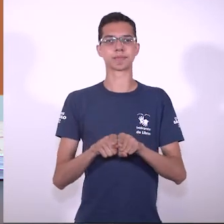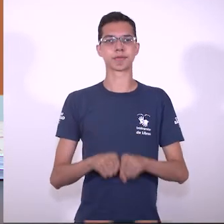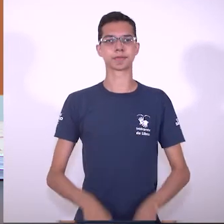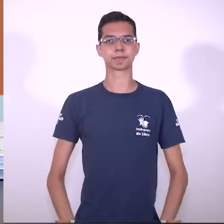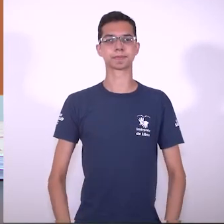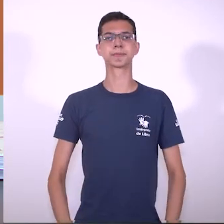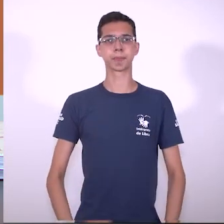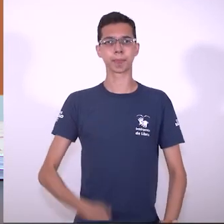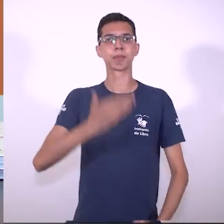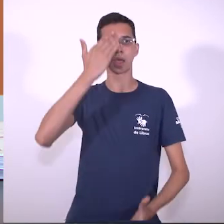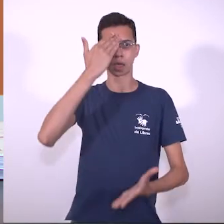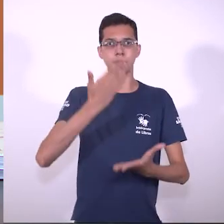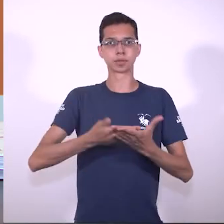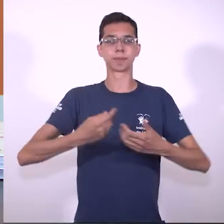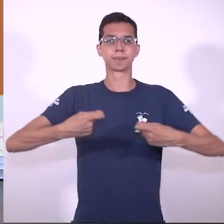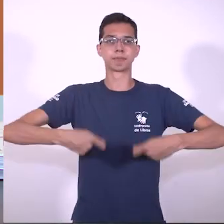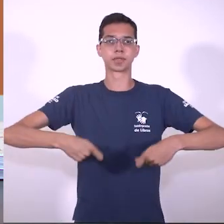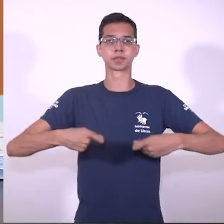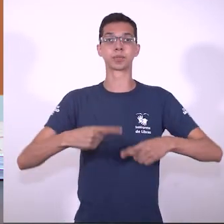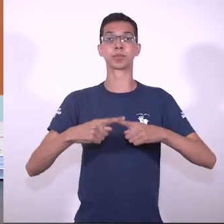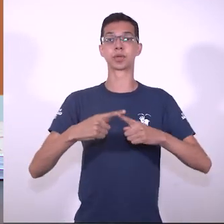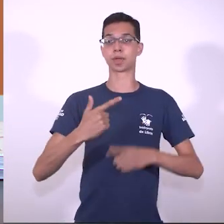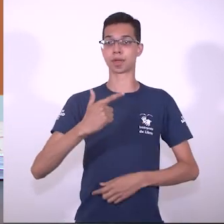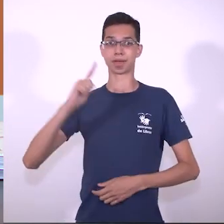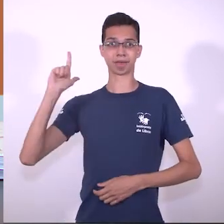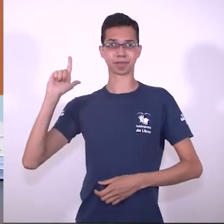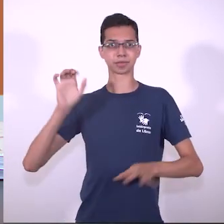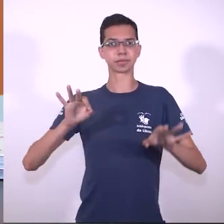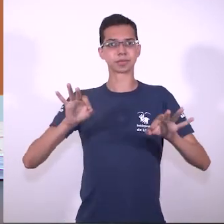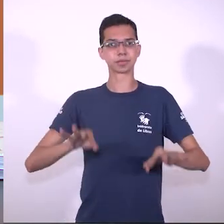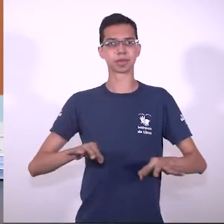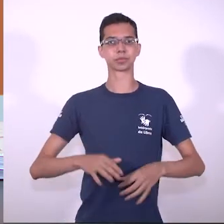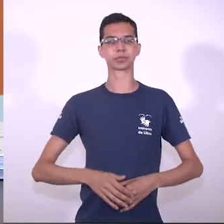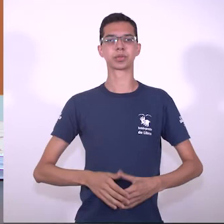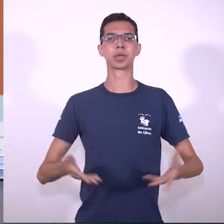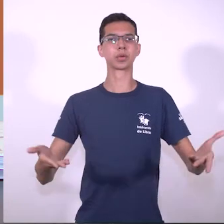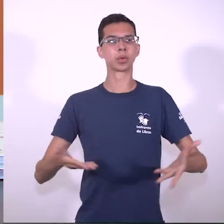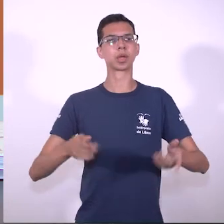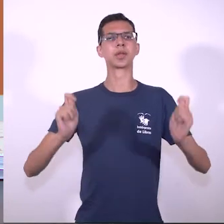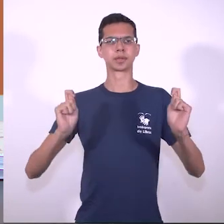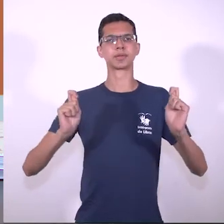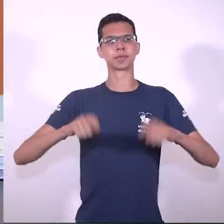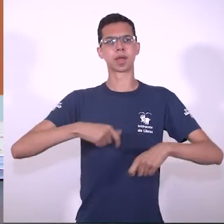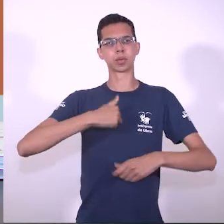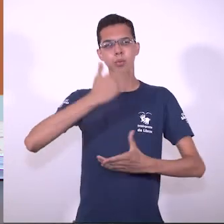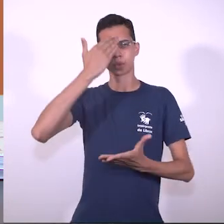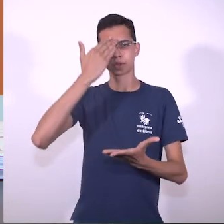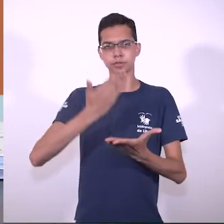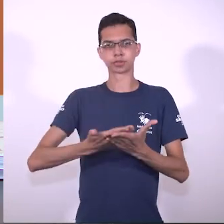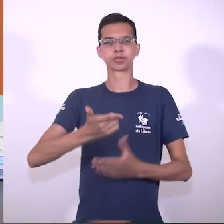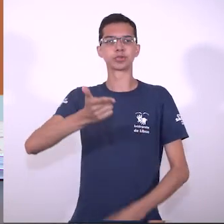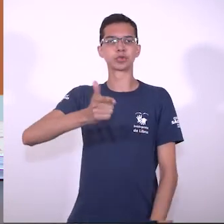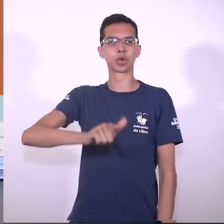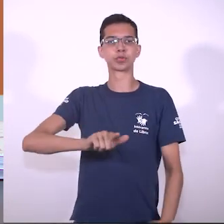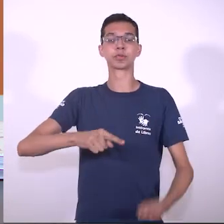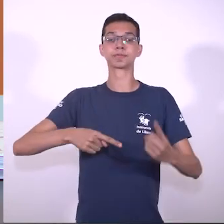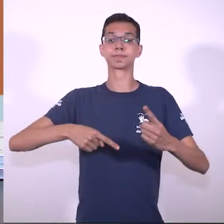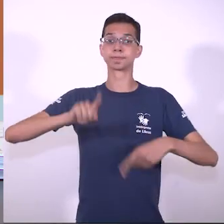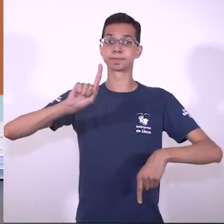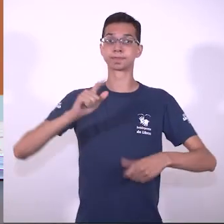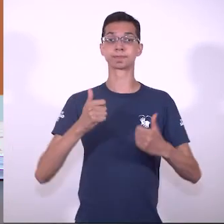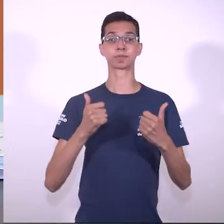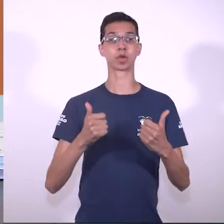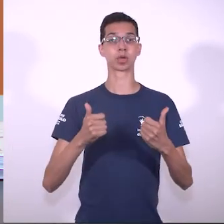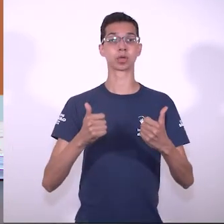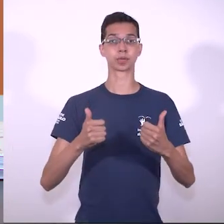que esse mecanismo, que já deu certo, pode, e novamente, eu acho que nós vamos ter um resultado positivo, para que a